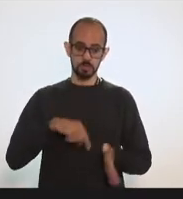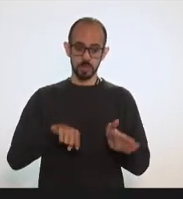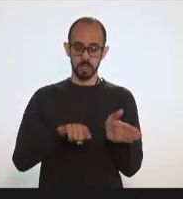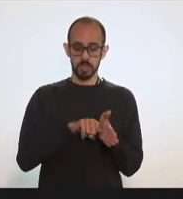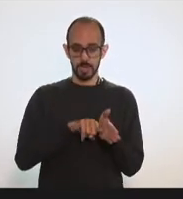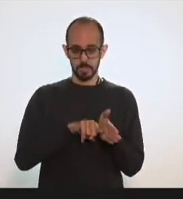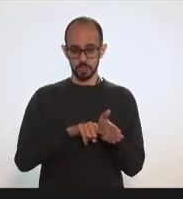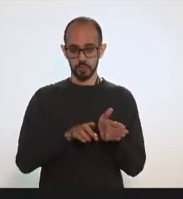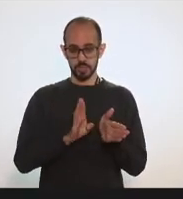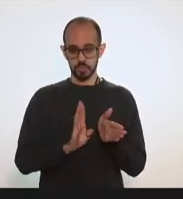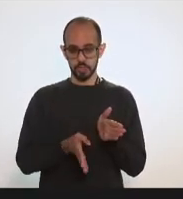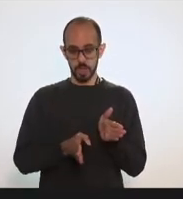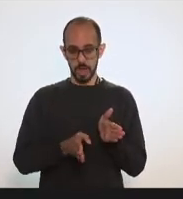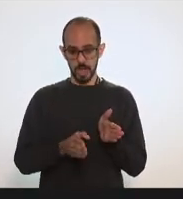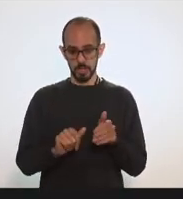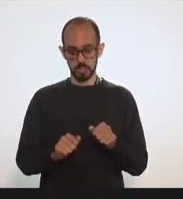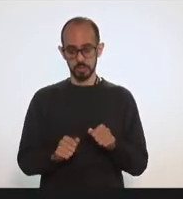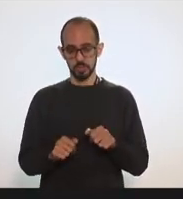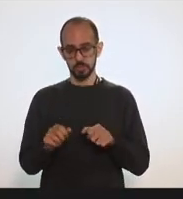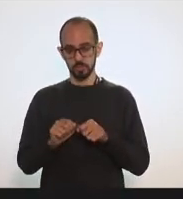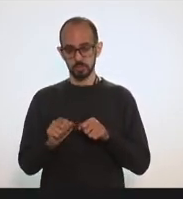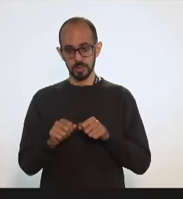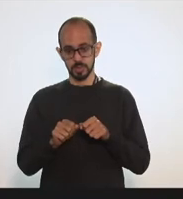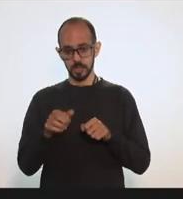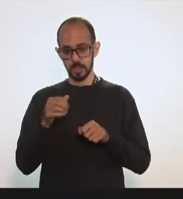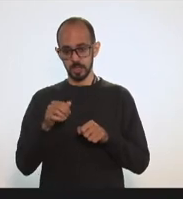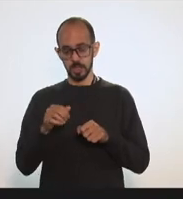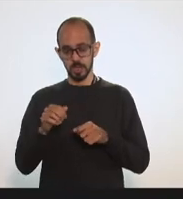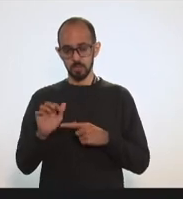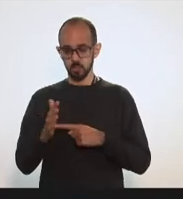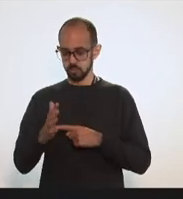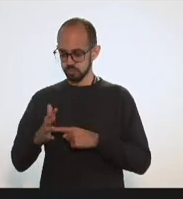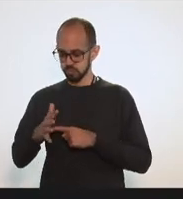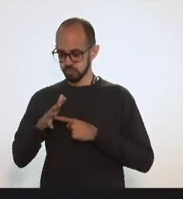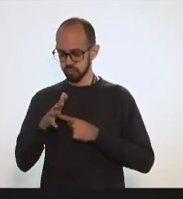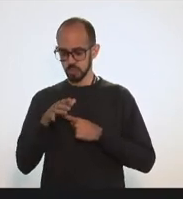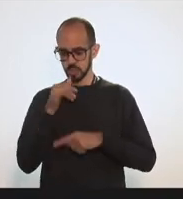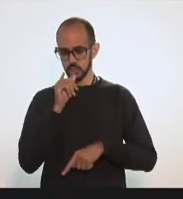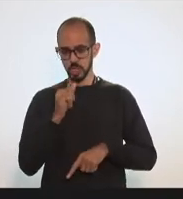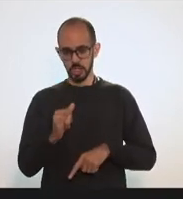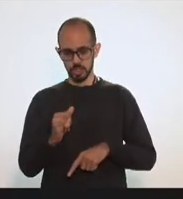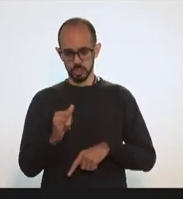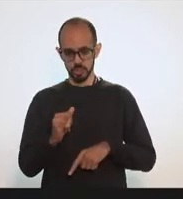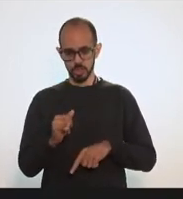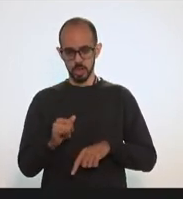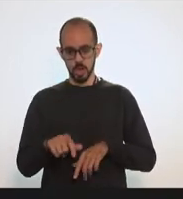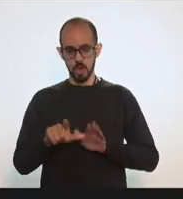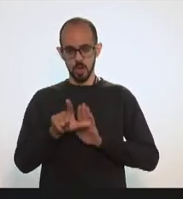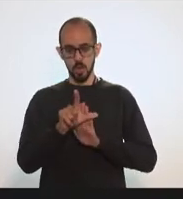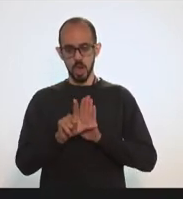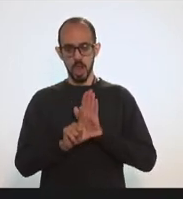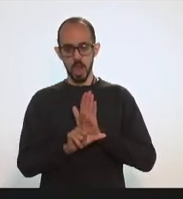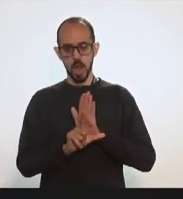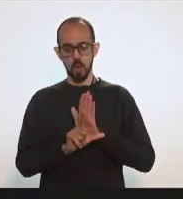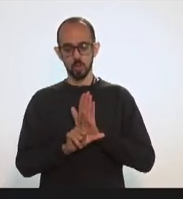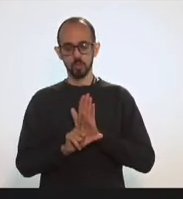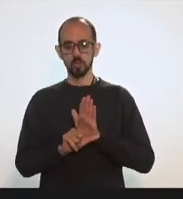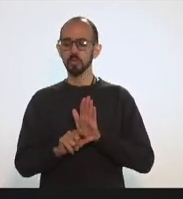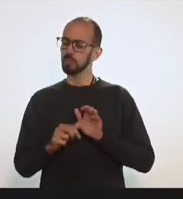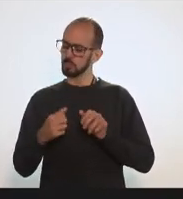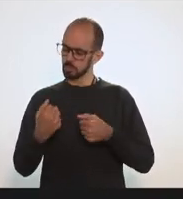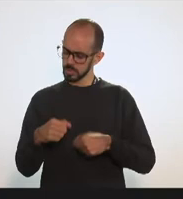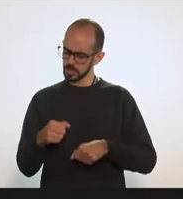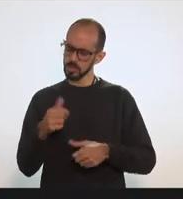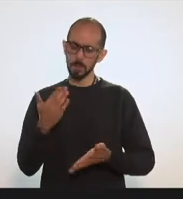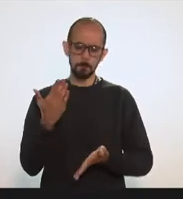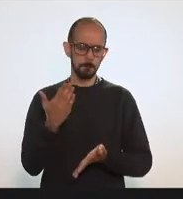colocação de um gerador naquele local. Então, assim, esses laudos técnicos comprometidos também, isso tem que acabar, isso tem que